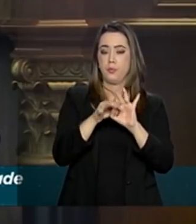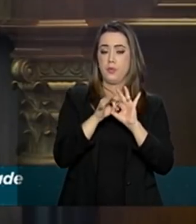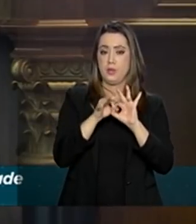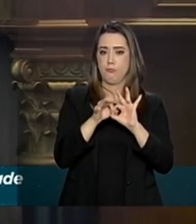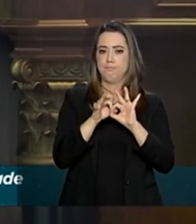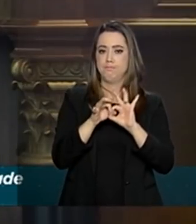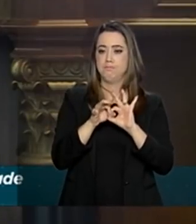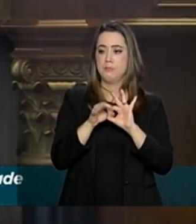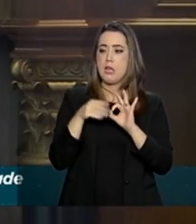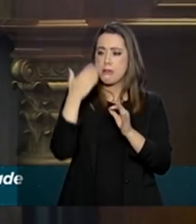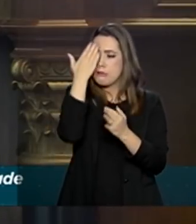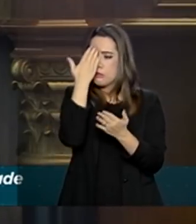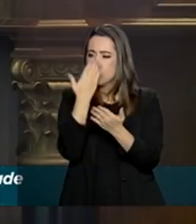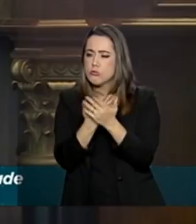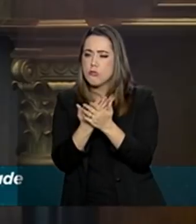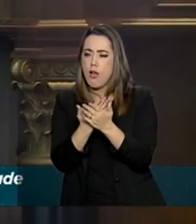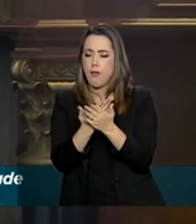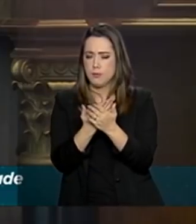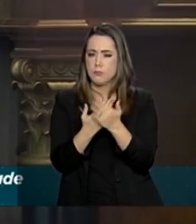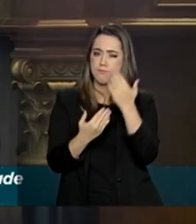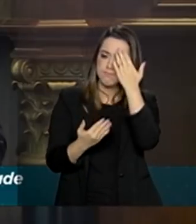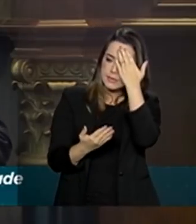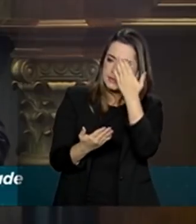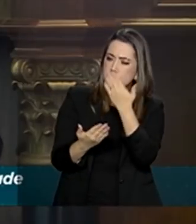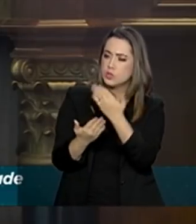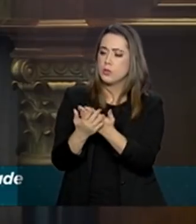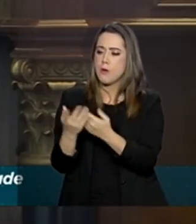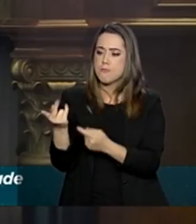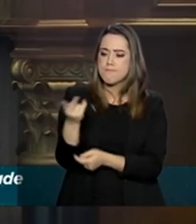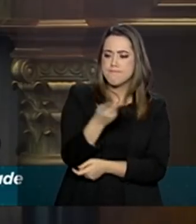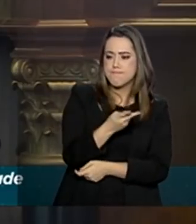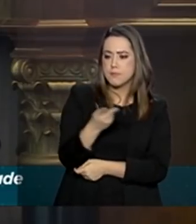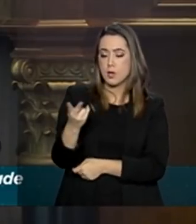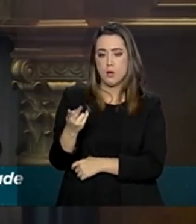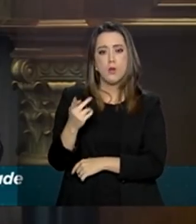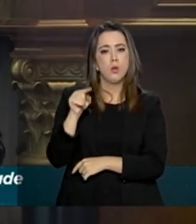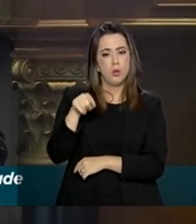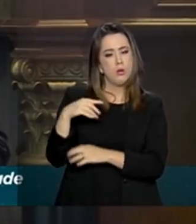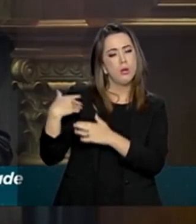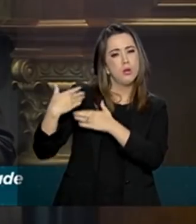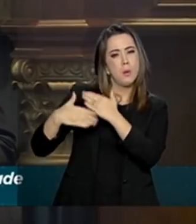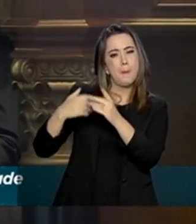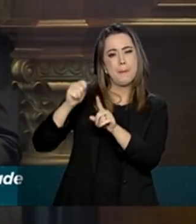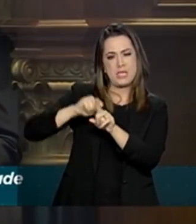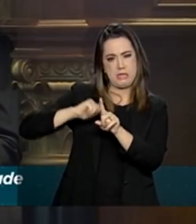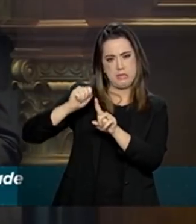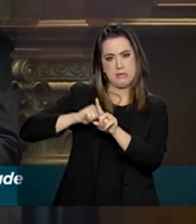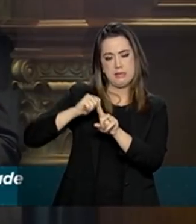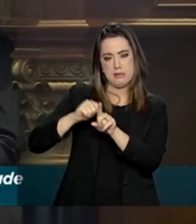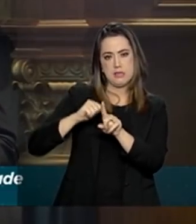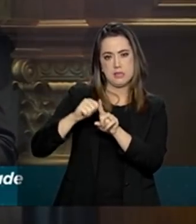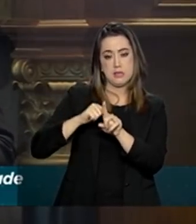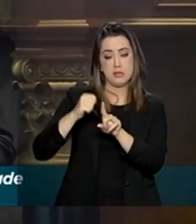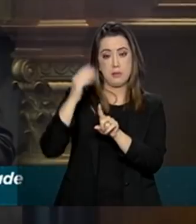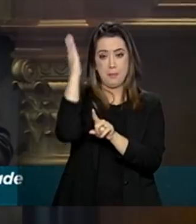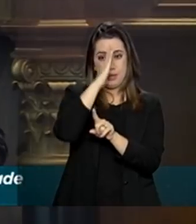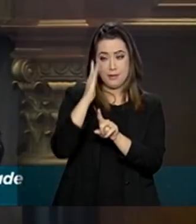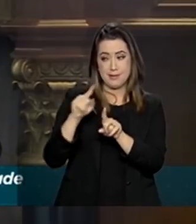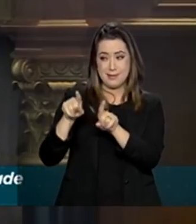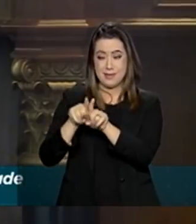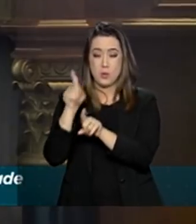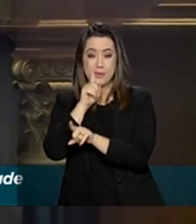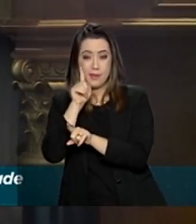essa confiança que começamos a restabelecer ao longo desses últimos meses, pode nos